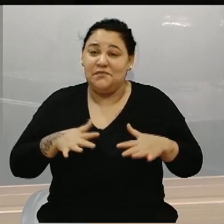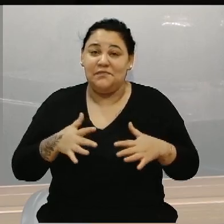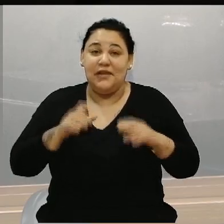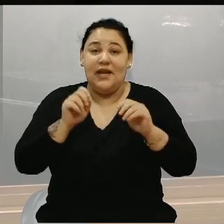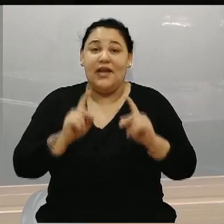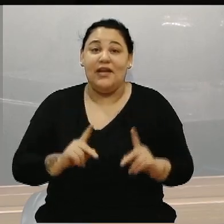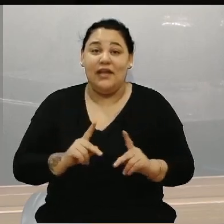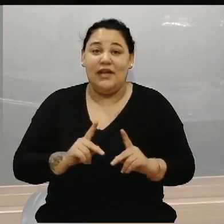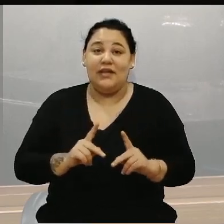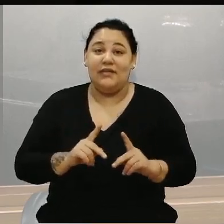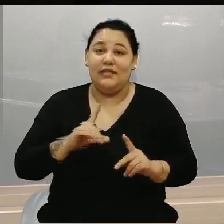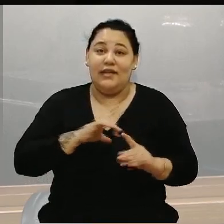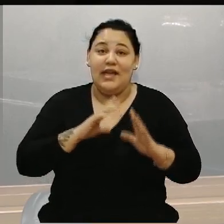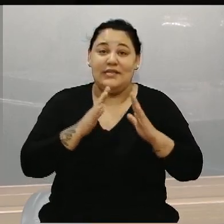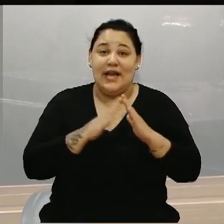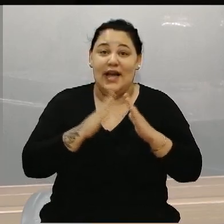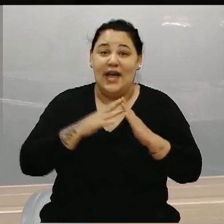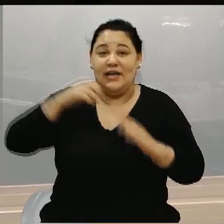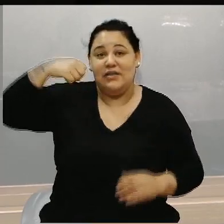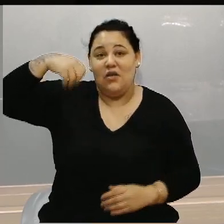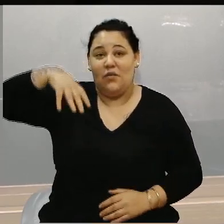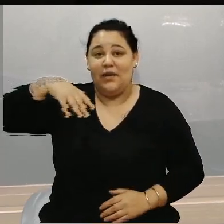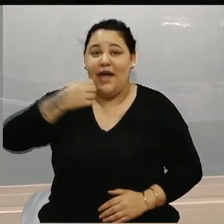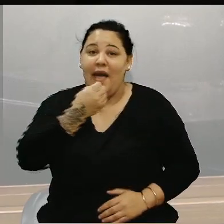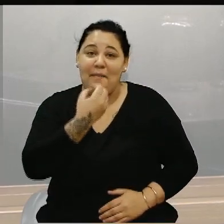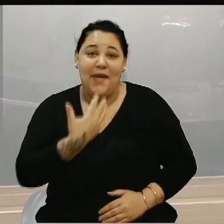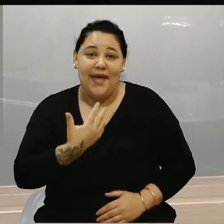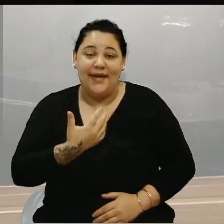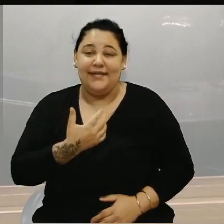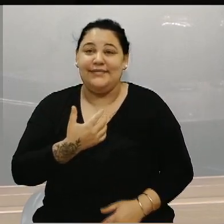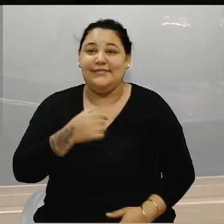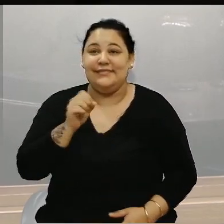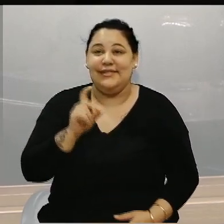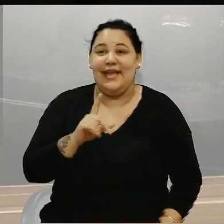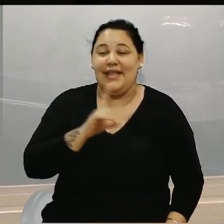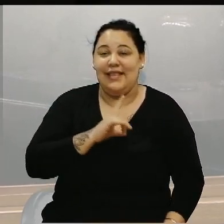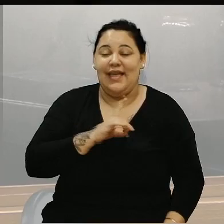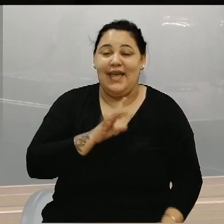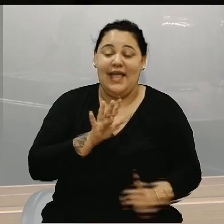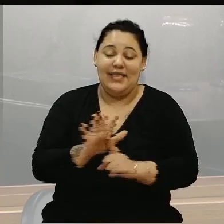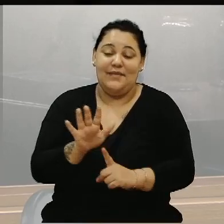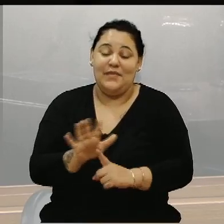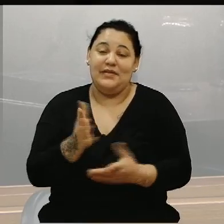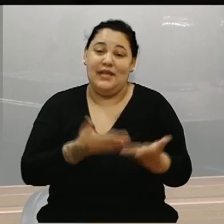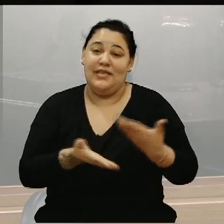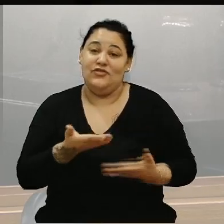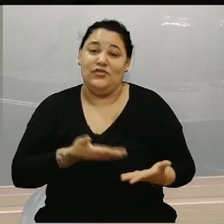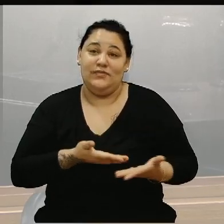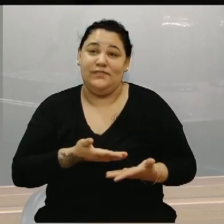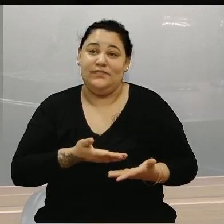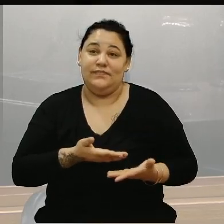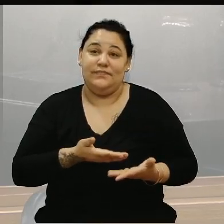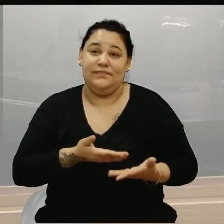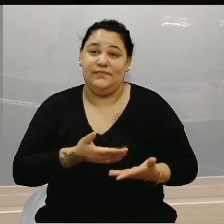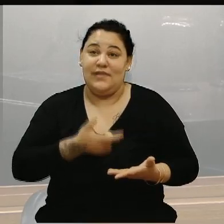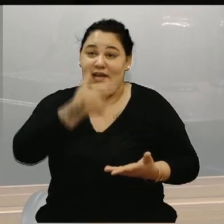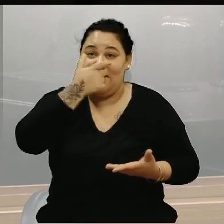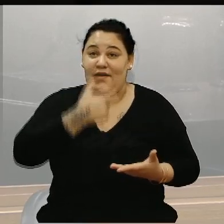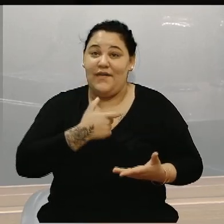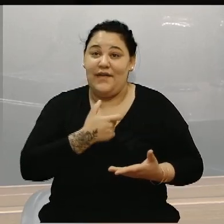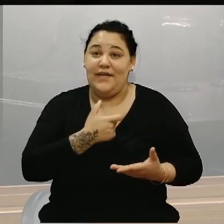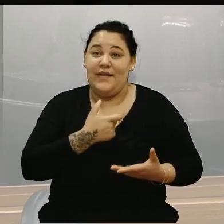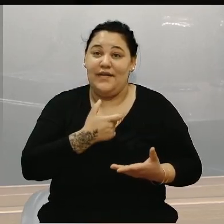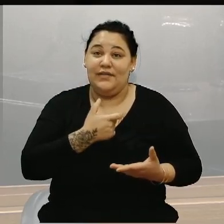está com a sua casa bem iluminada, quem tem as suas demandas atendidas, talvez